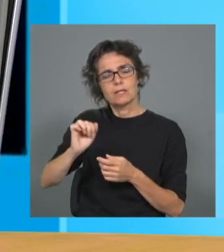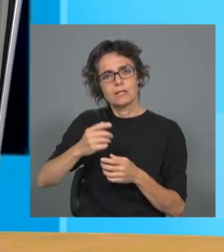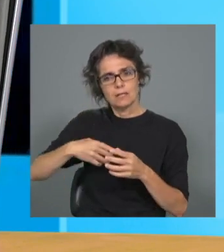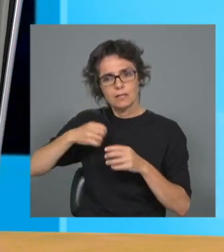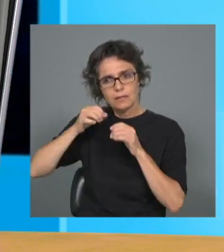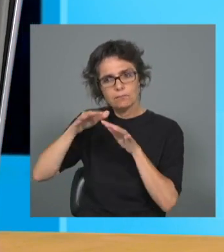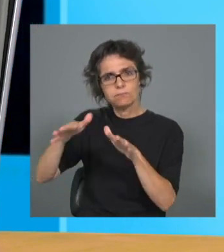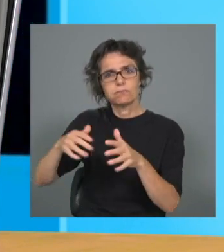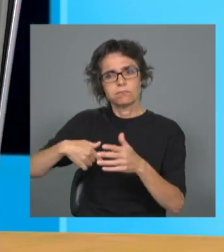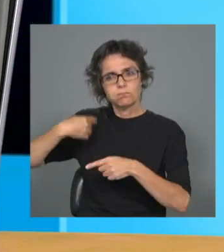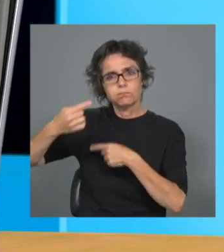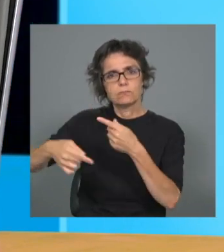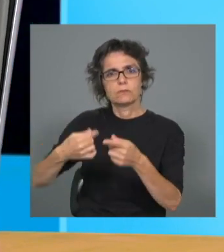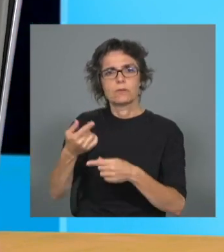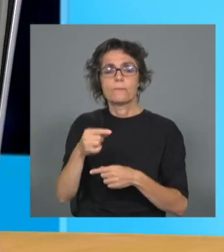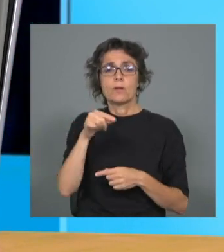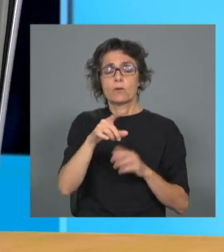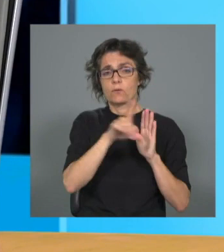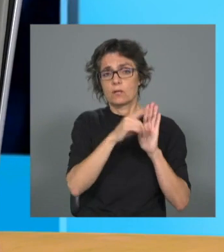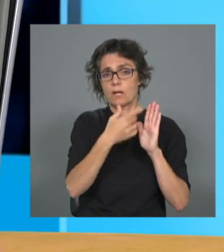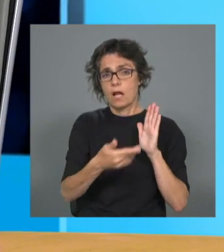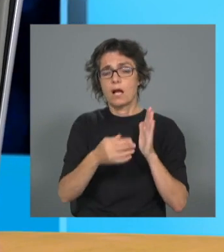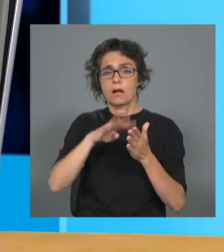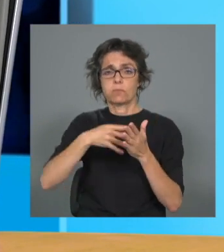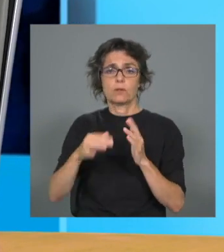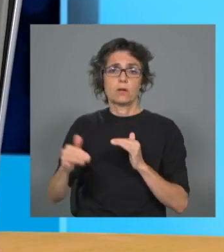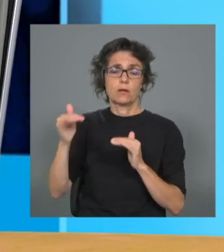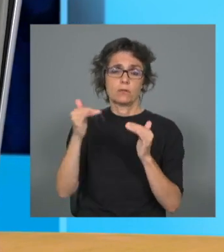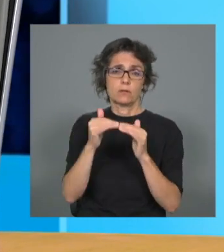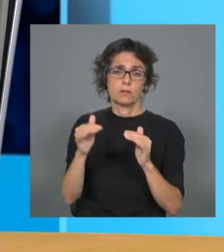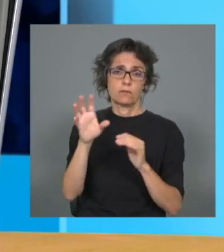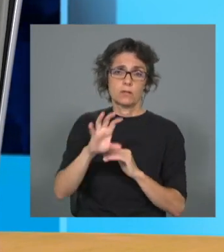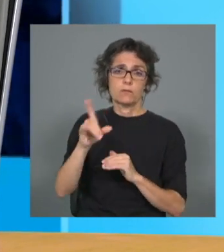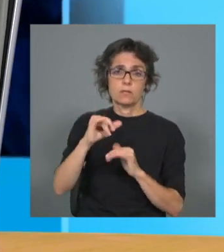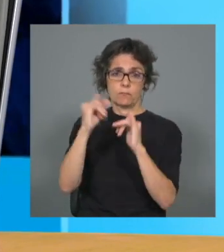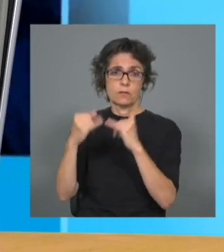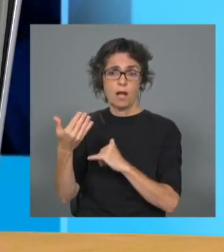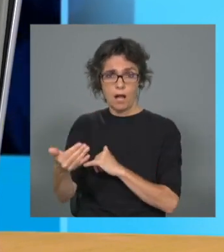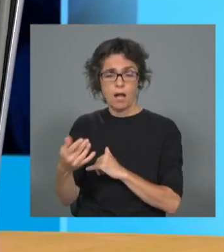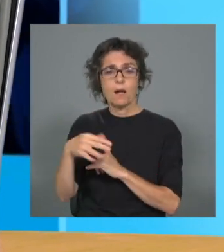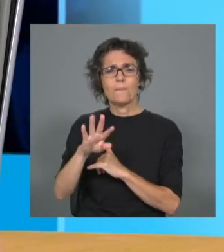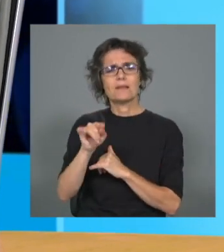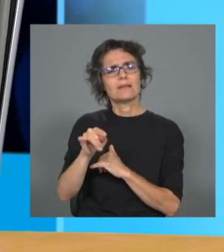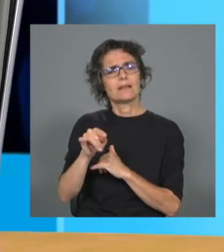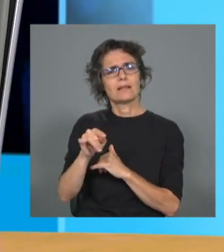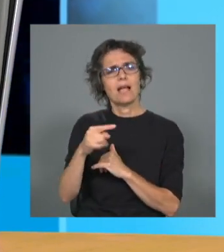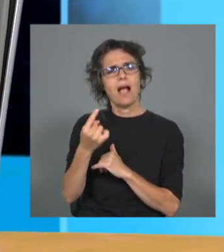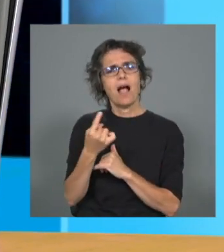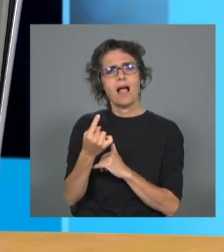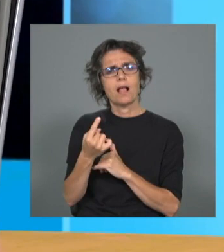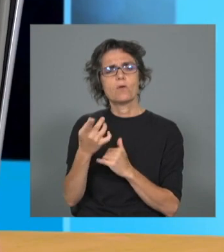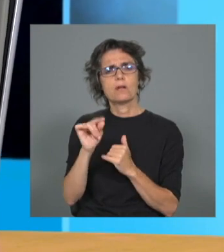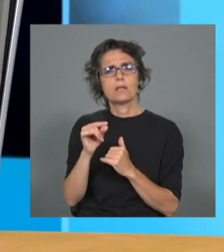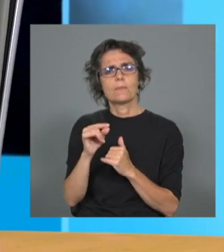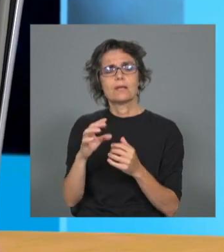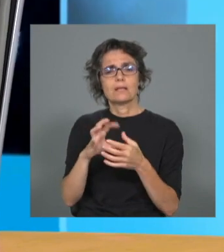um enquadramento jurídico, de existirem planos nacionais, planos internacionais, mas de facto há uma questão que é a autodeterminação das pessoas